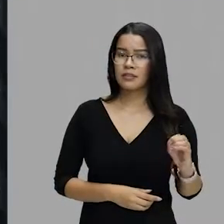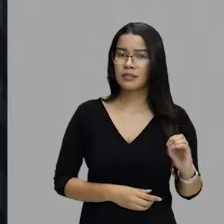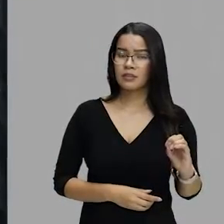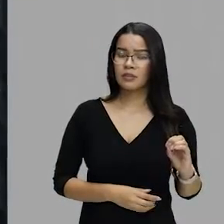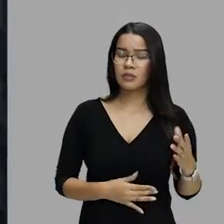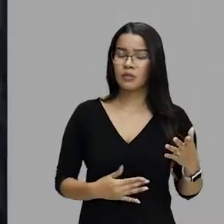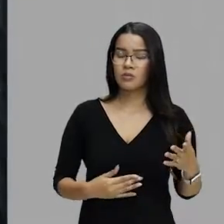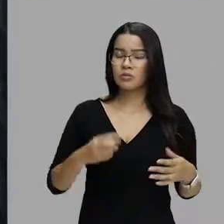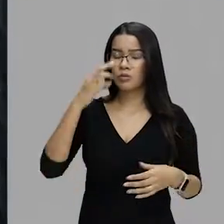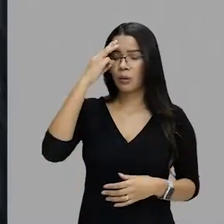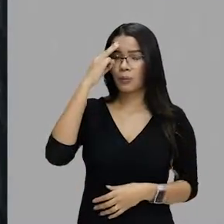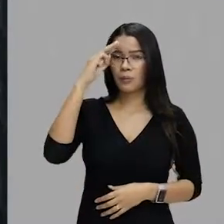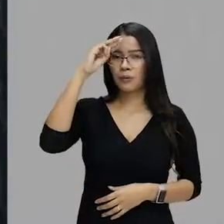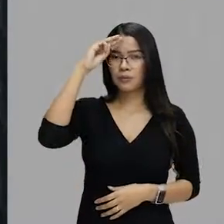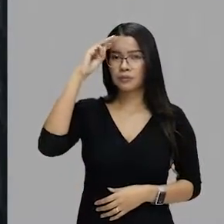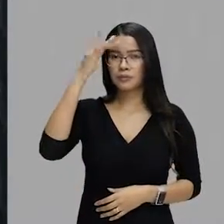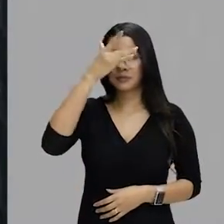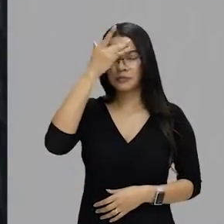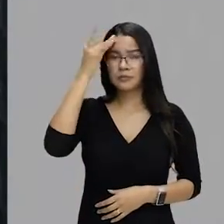os cubanos